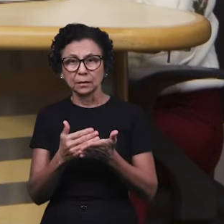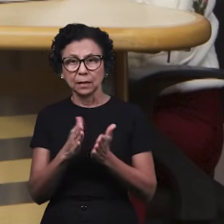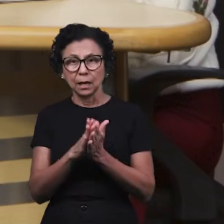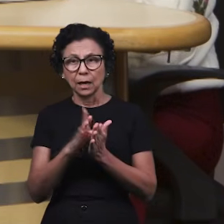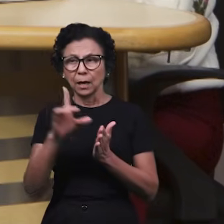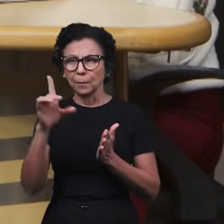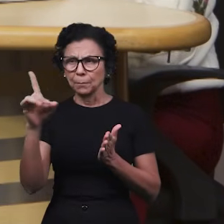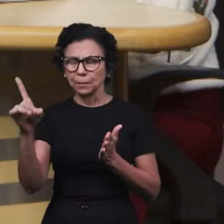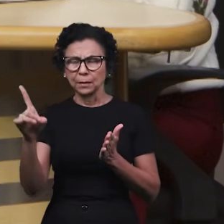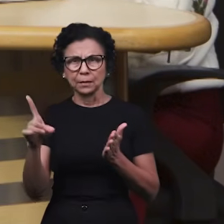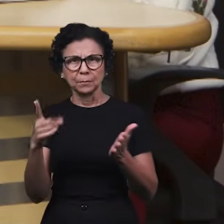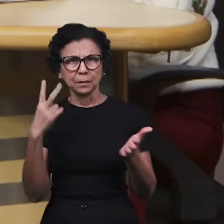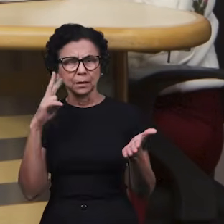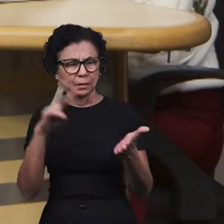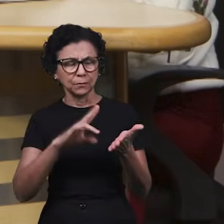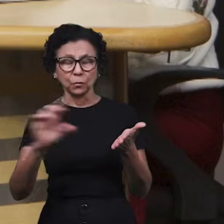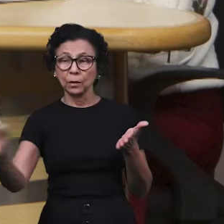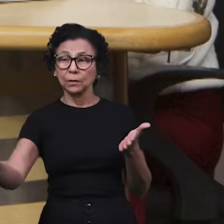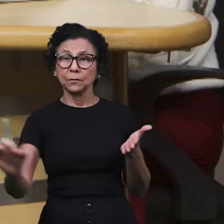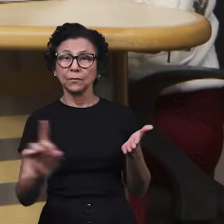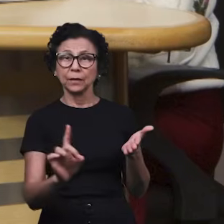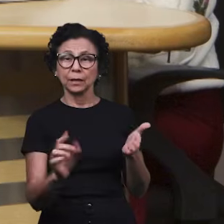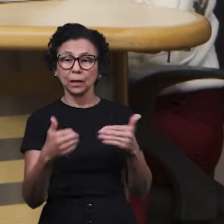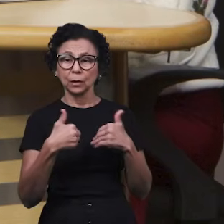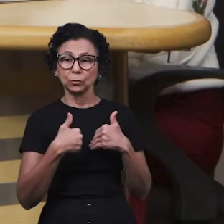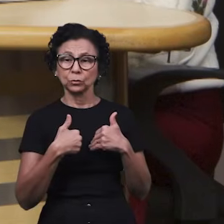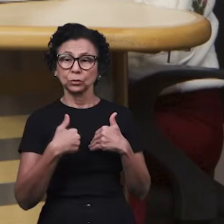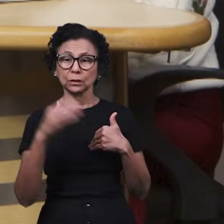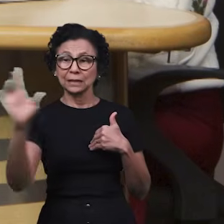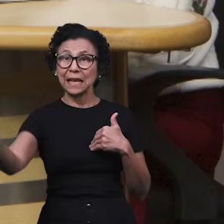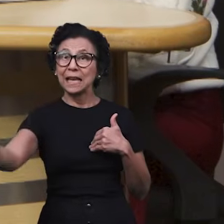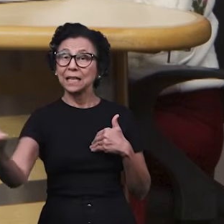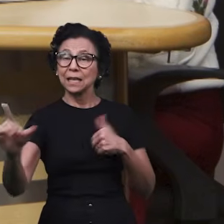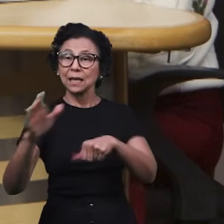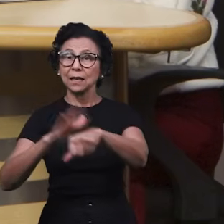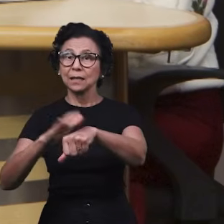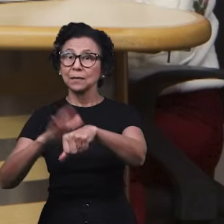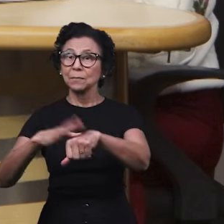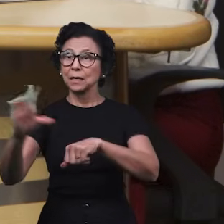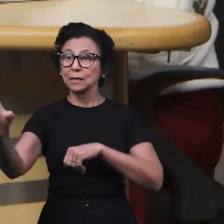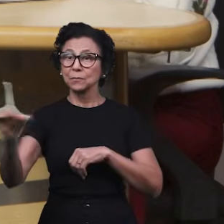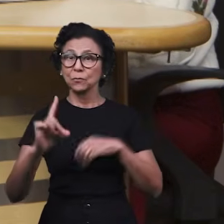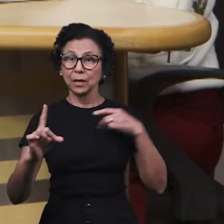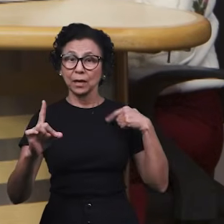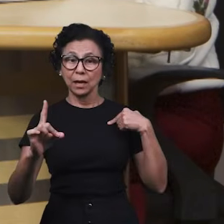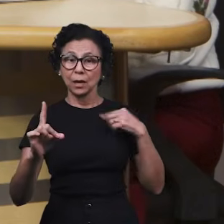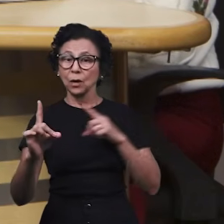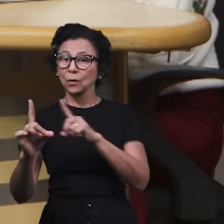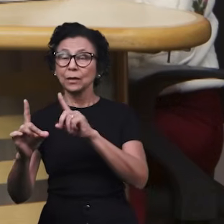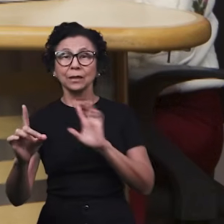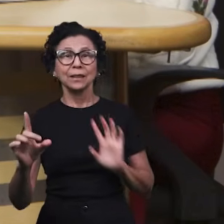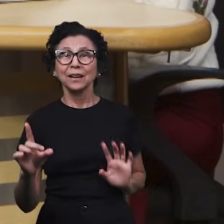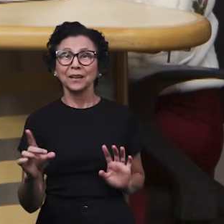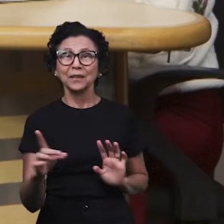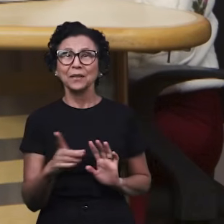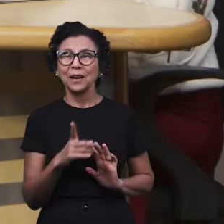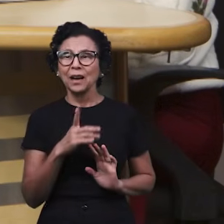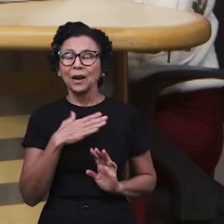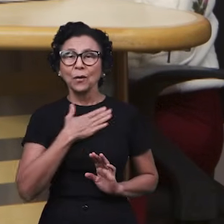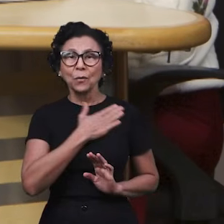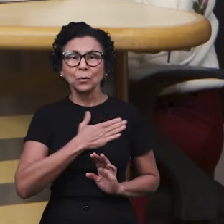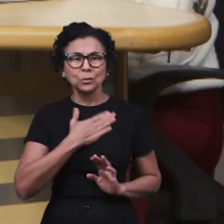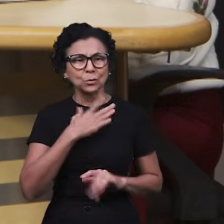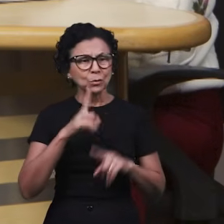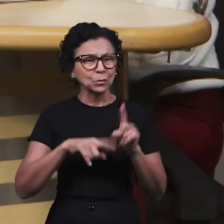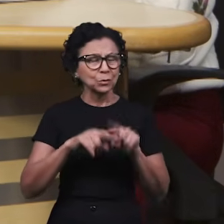Bíblia interativa, ele se aproximou. Não precisou de nós irmos até ele, ele veio até nós, se interessou pelo